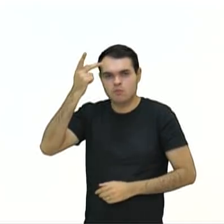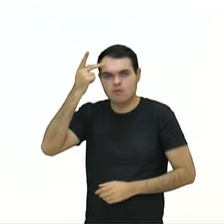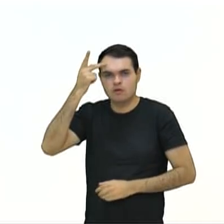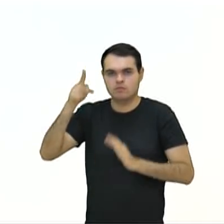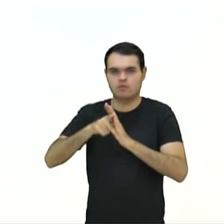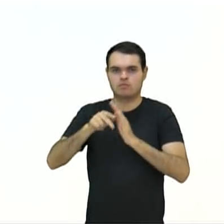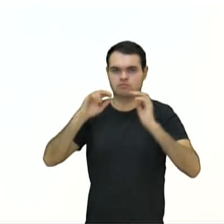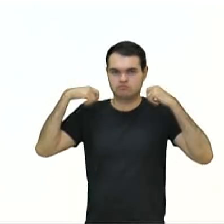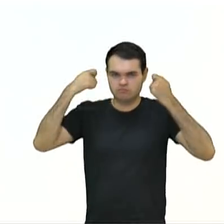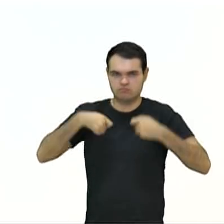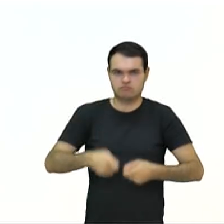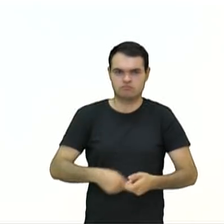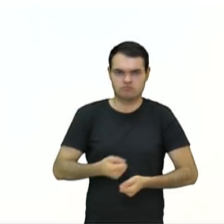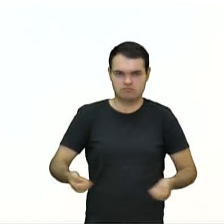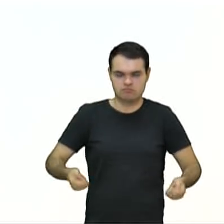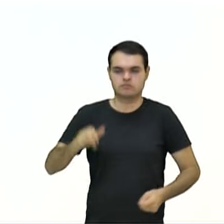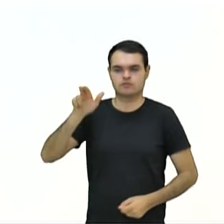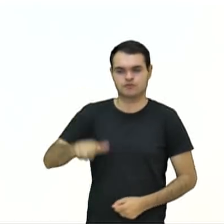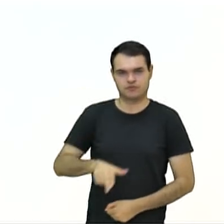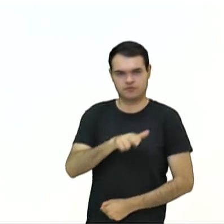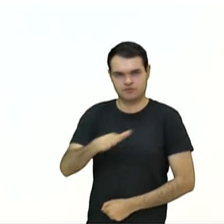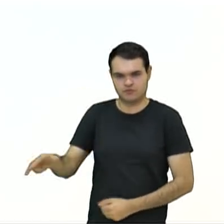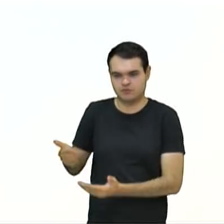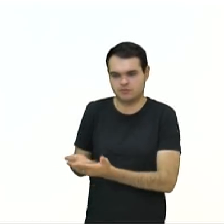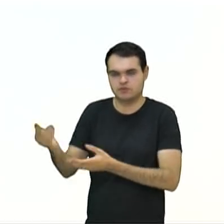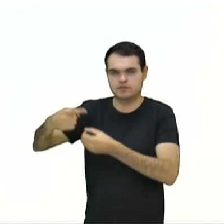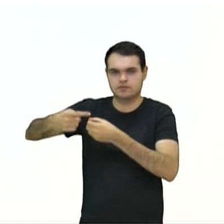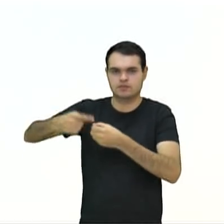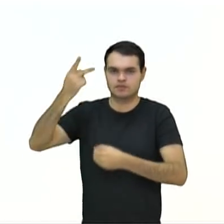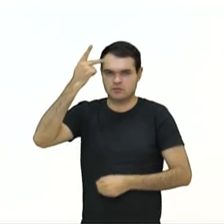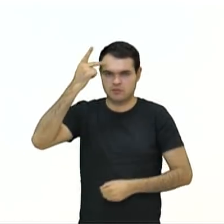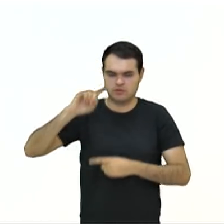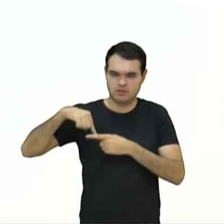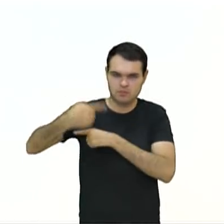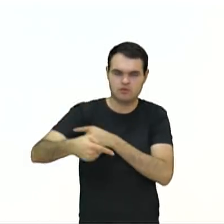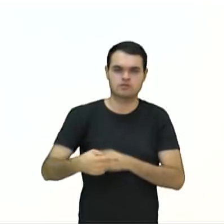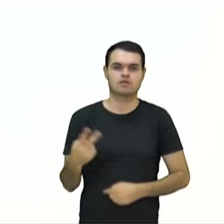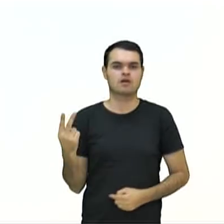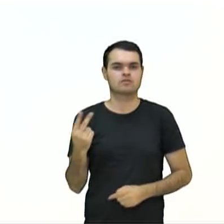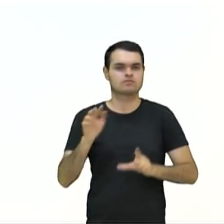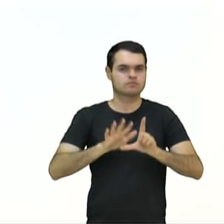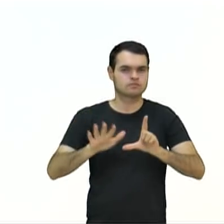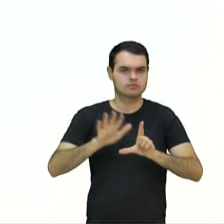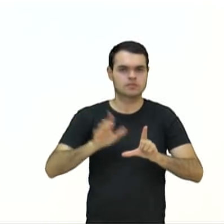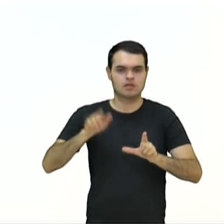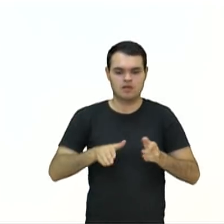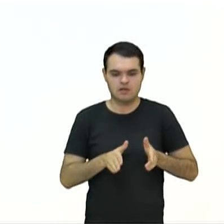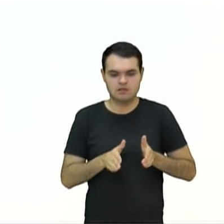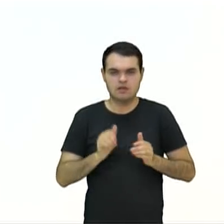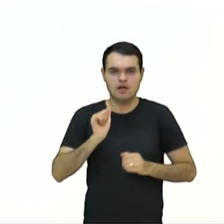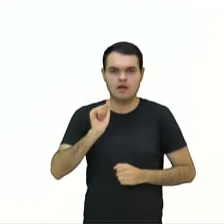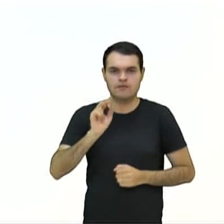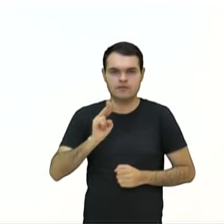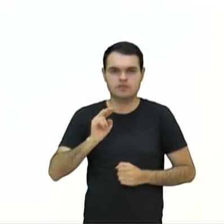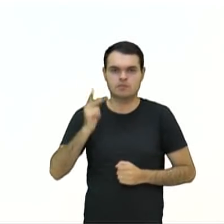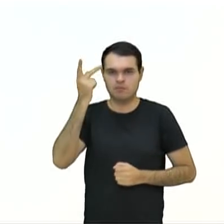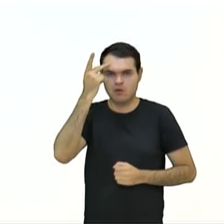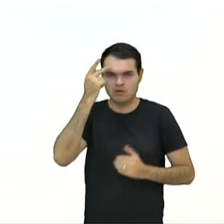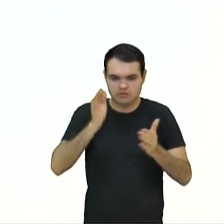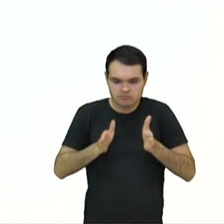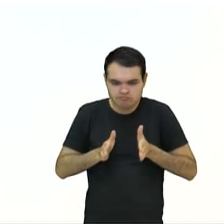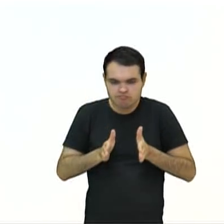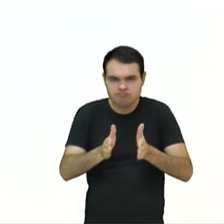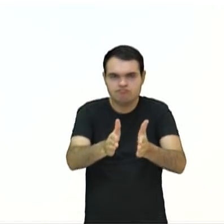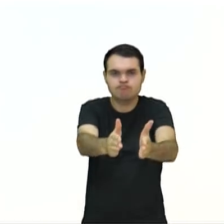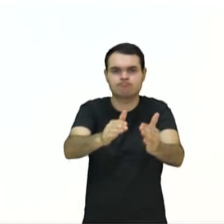pelos jesuítas e que aí vai dar origem à cidade de São Paulo depois. A 2 ali, Avenida Paulista, naquela referência lá